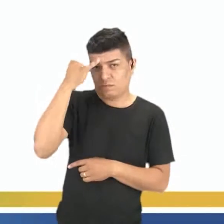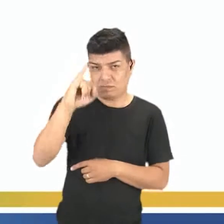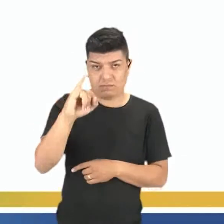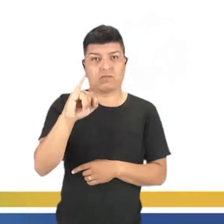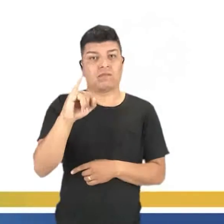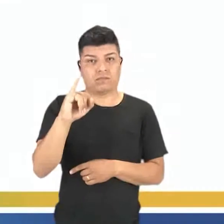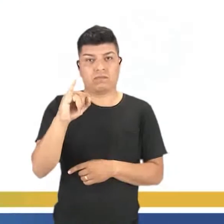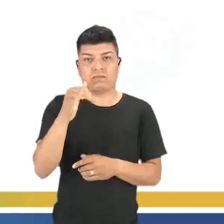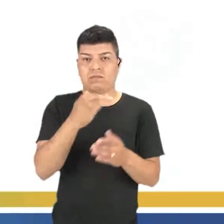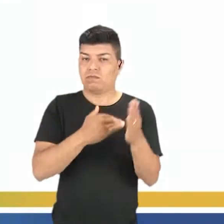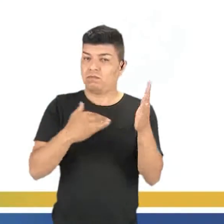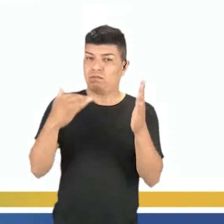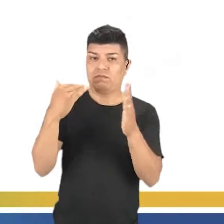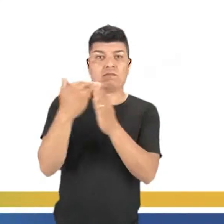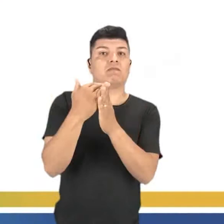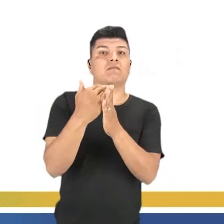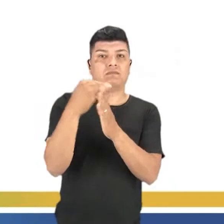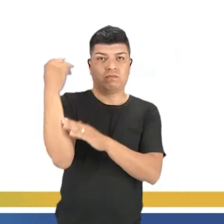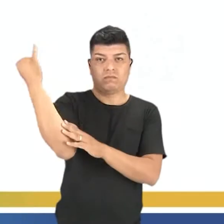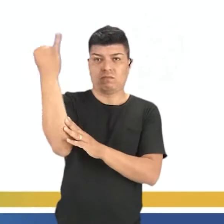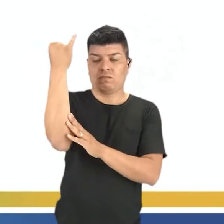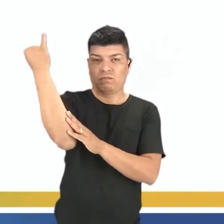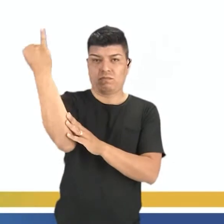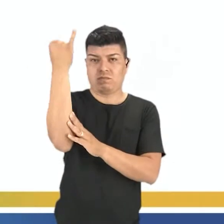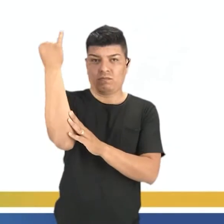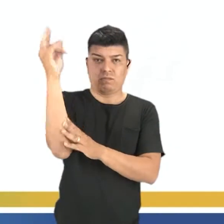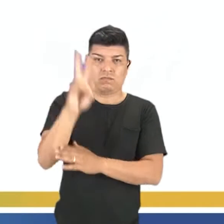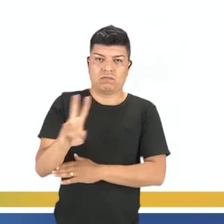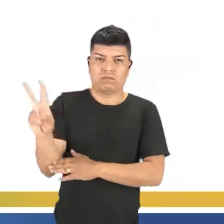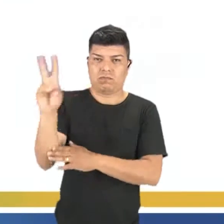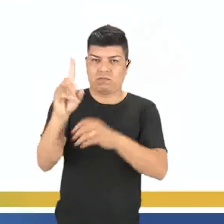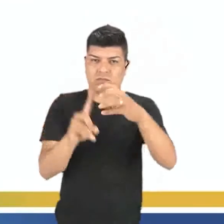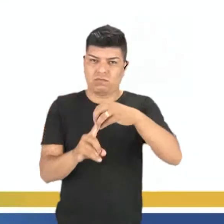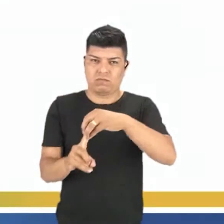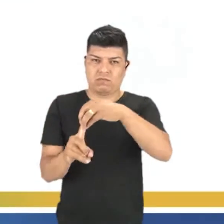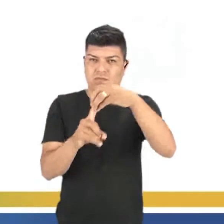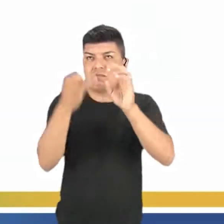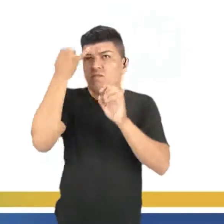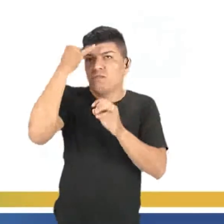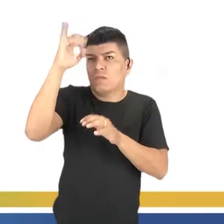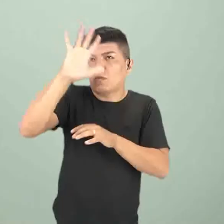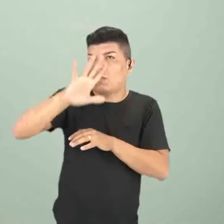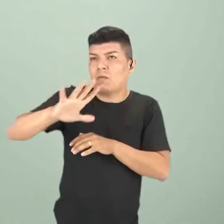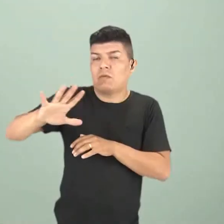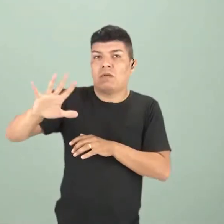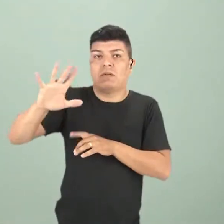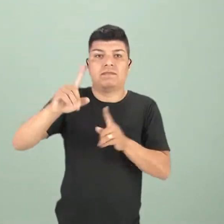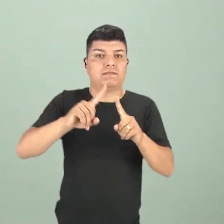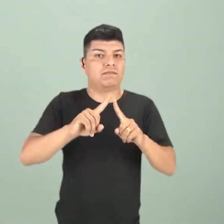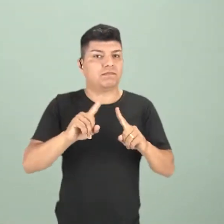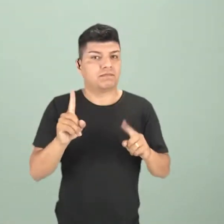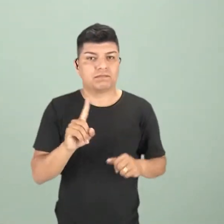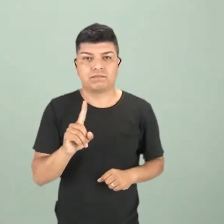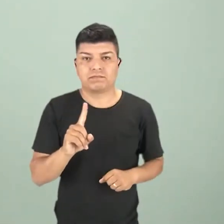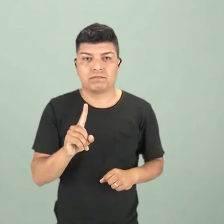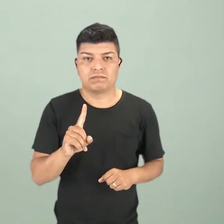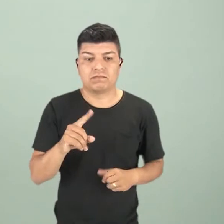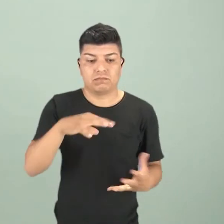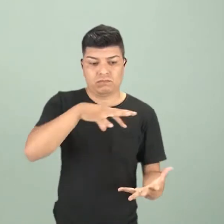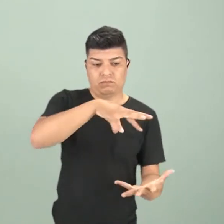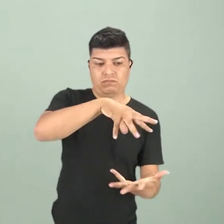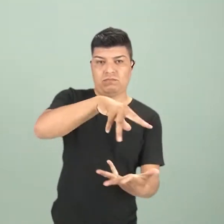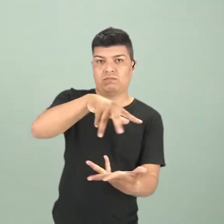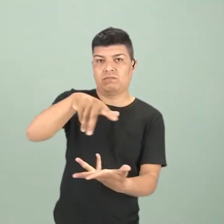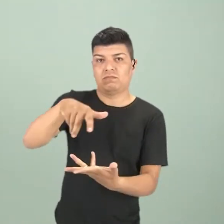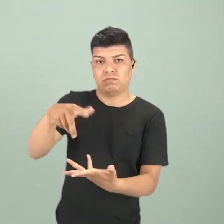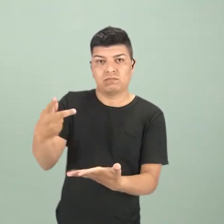idealização falava mais alto, que o valor absoluto estava no mundo das ideias. Não, no mundo idealizado, tá?